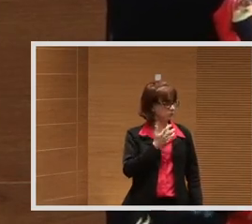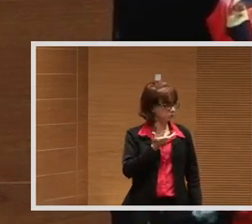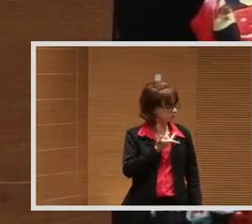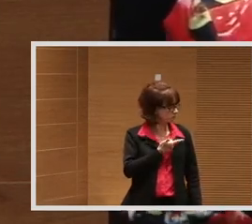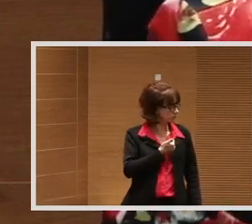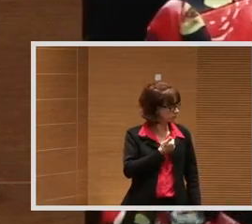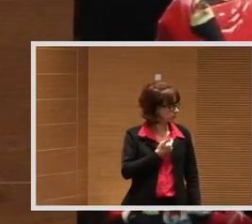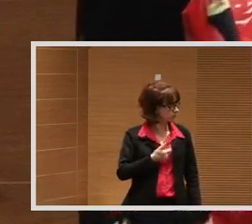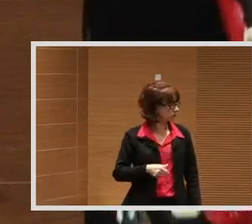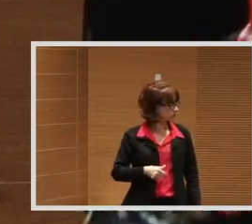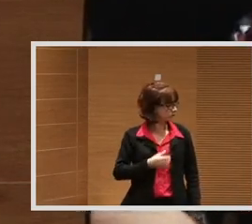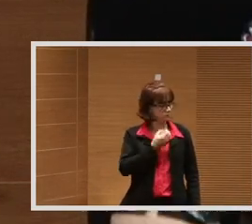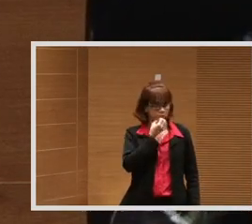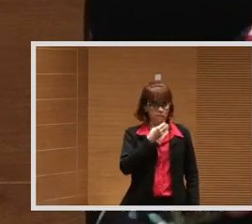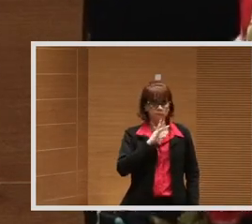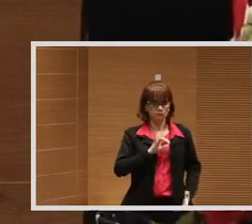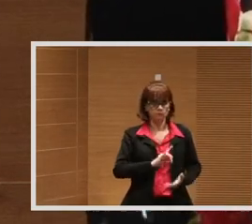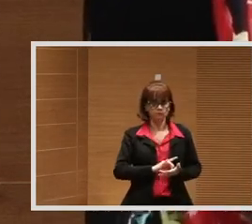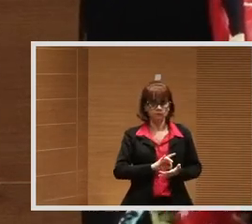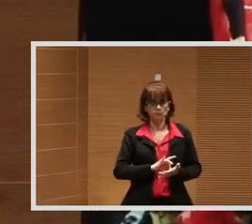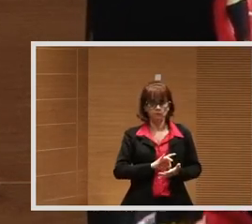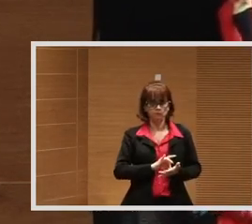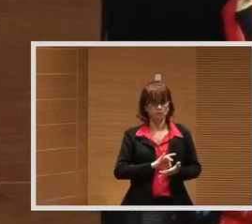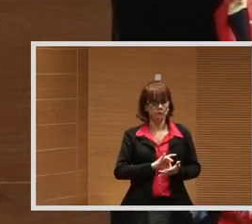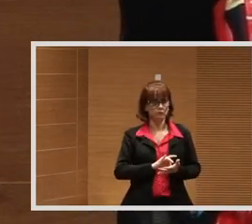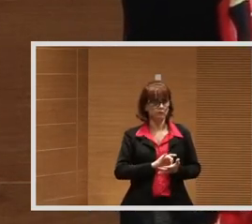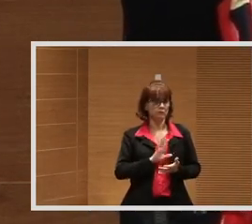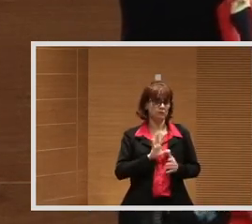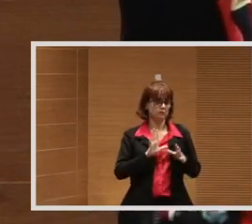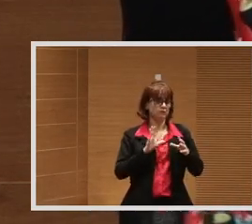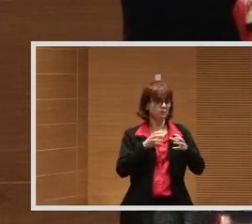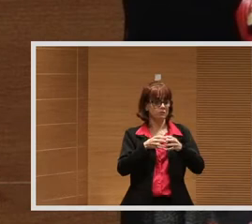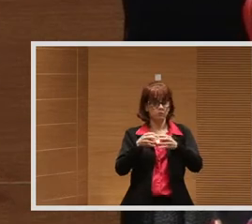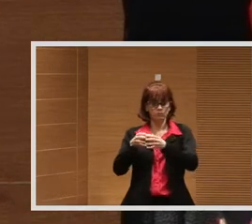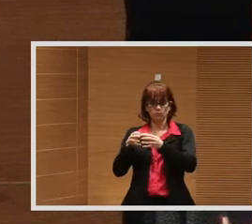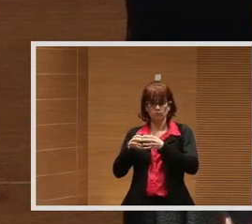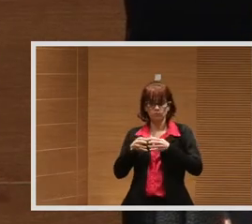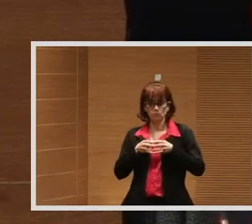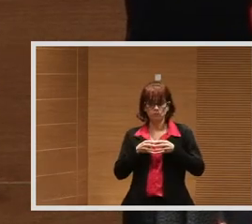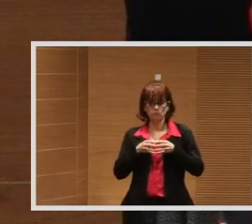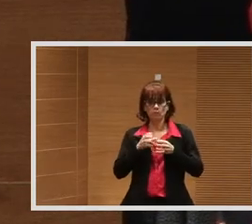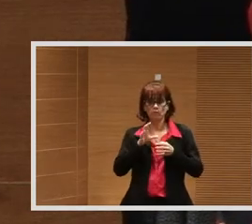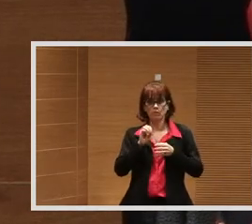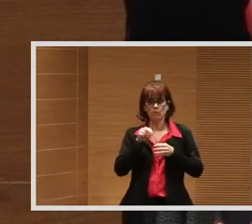Né? É muito bom mesmo. Né? Mas, como conselhos,